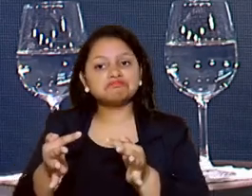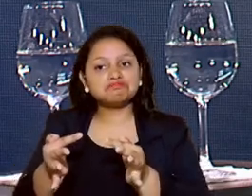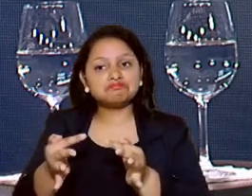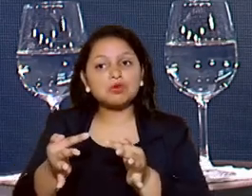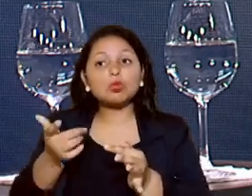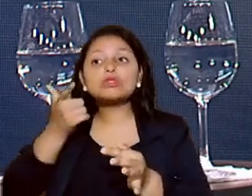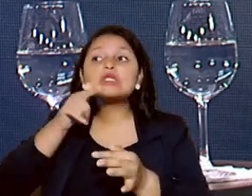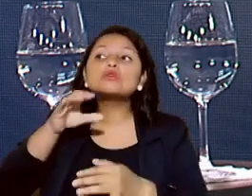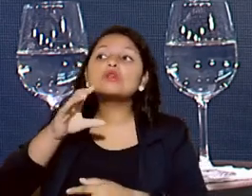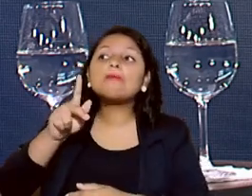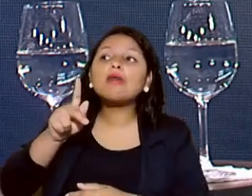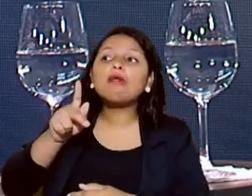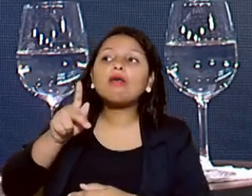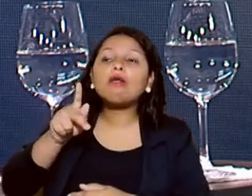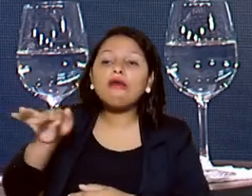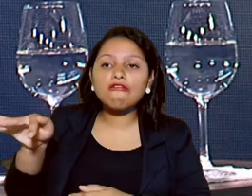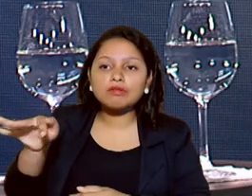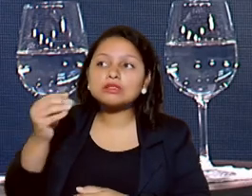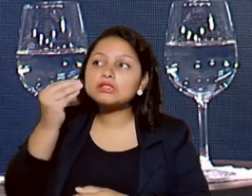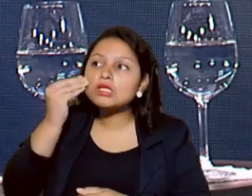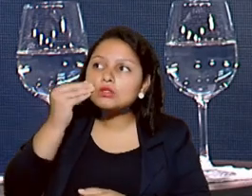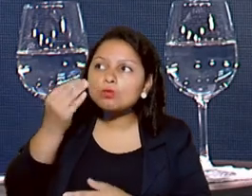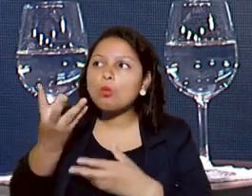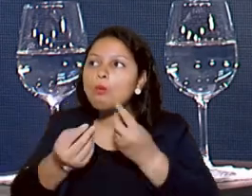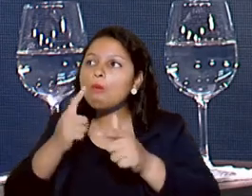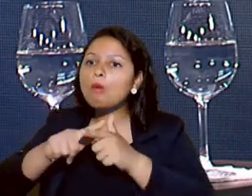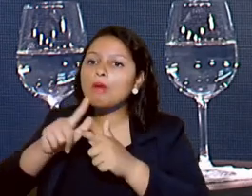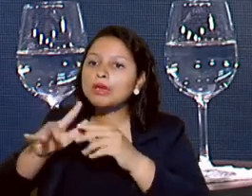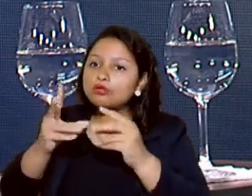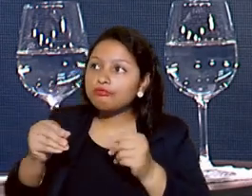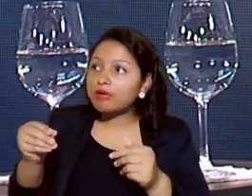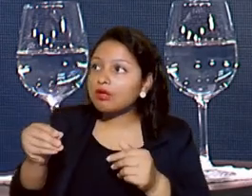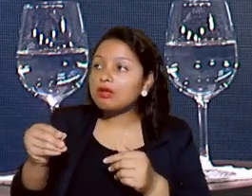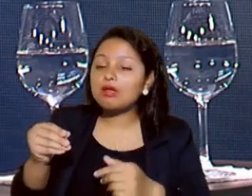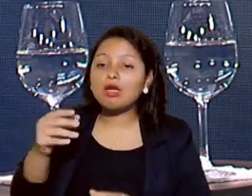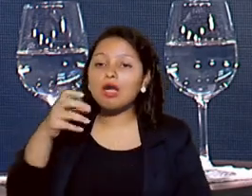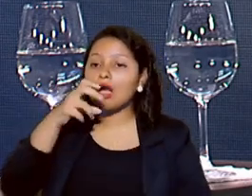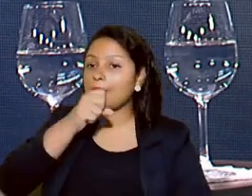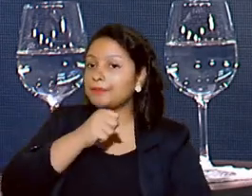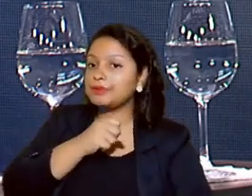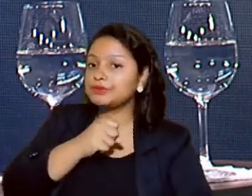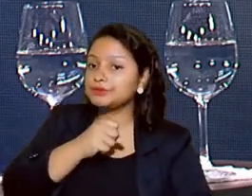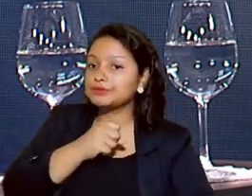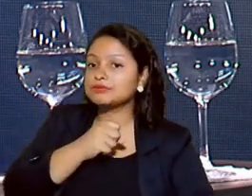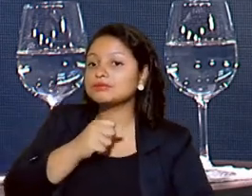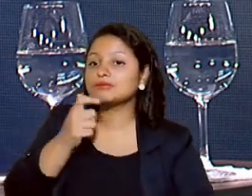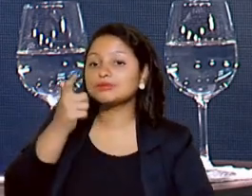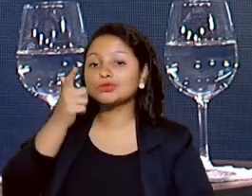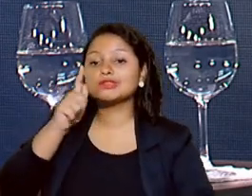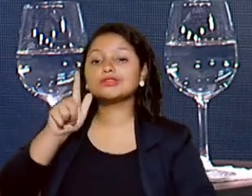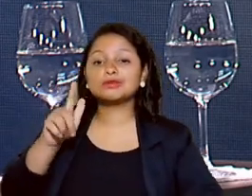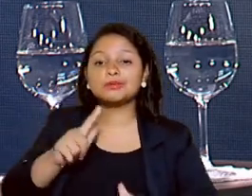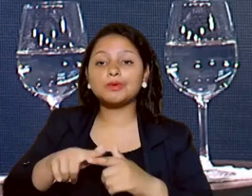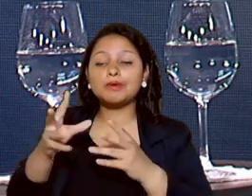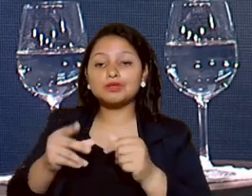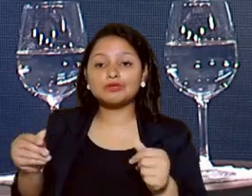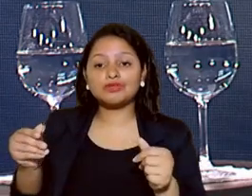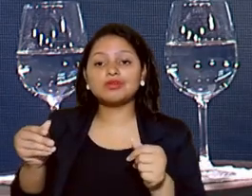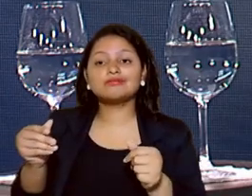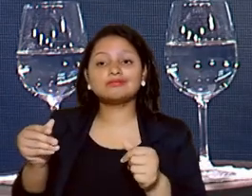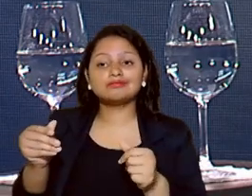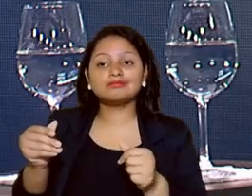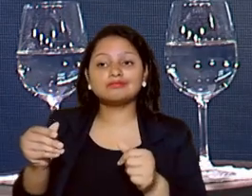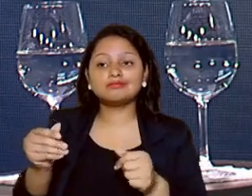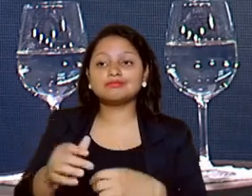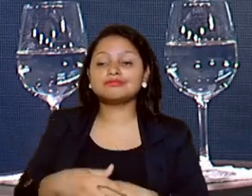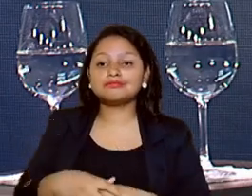testamos essa essa solução ela teve um retorno muito mais impressionante do que nós imaginavamos tanto que agora a gente